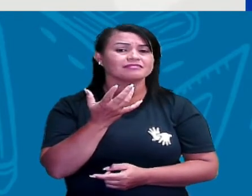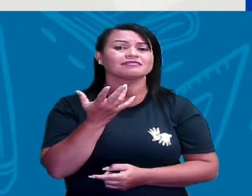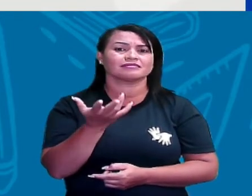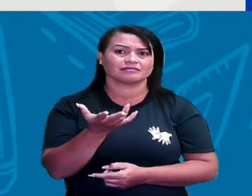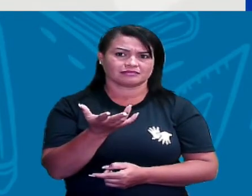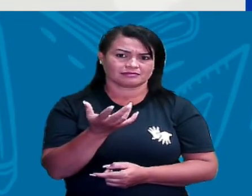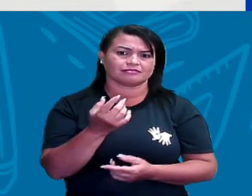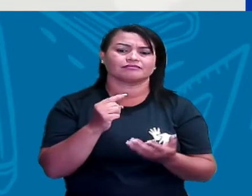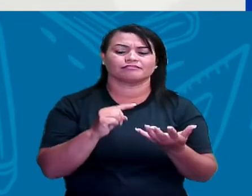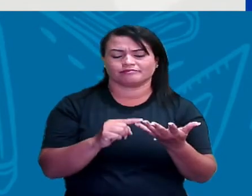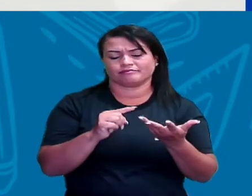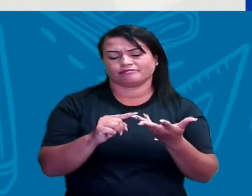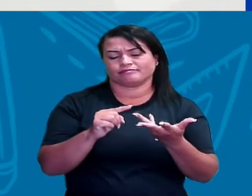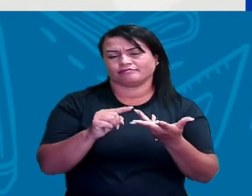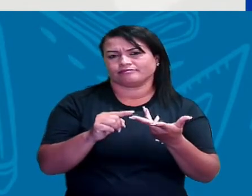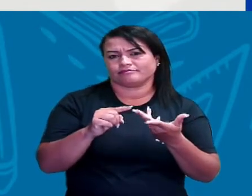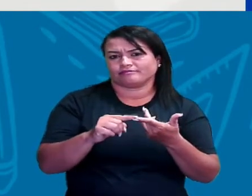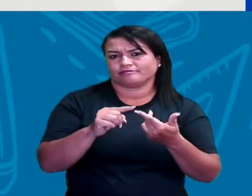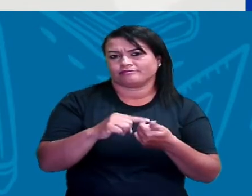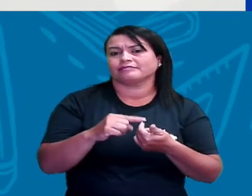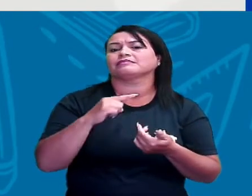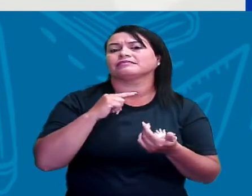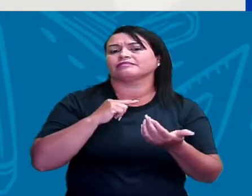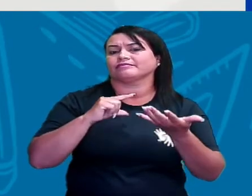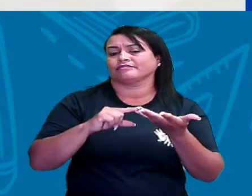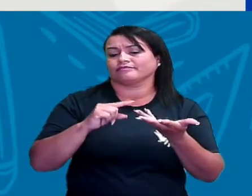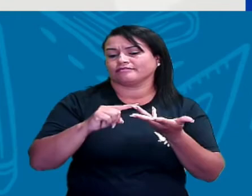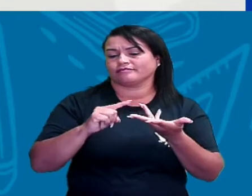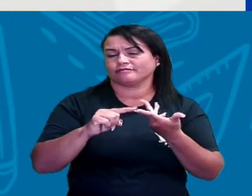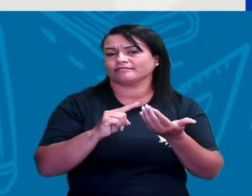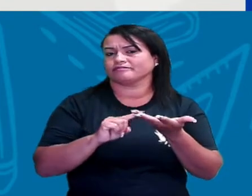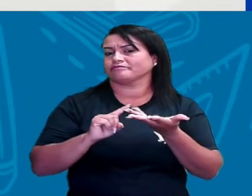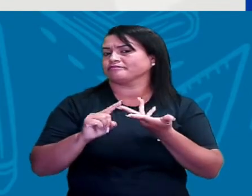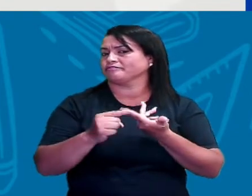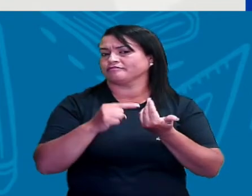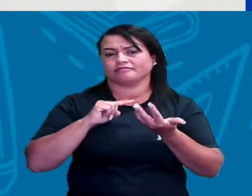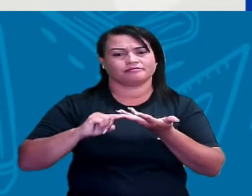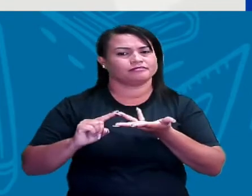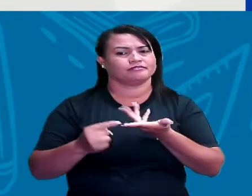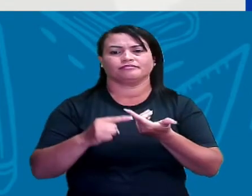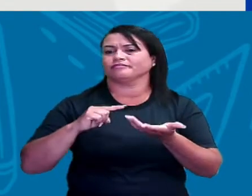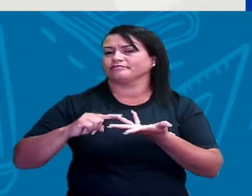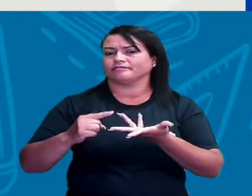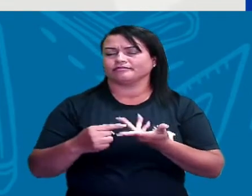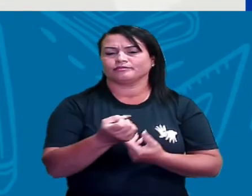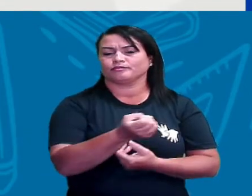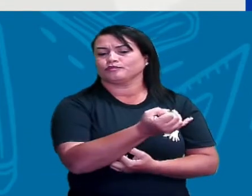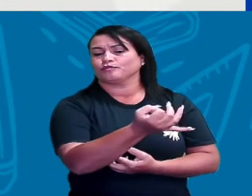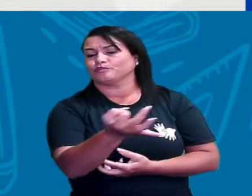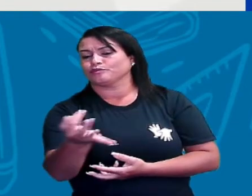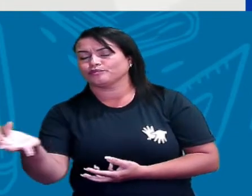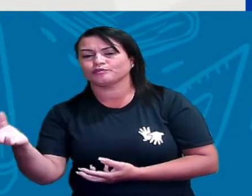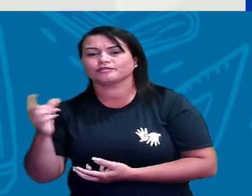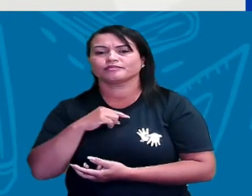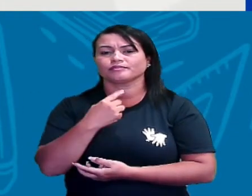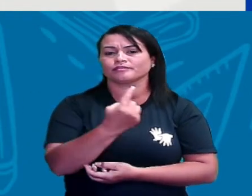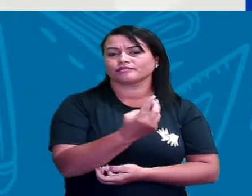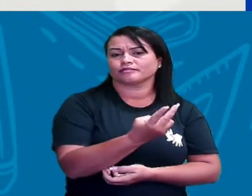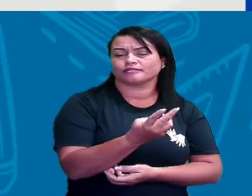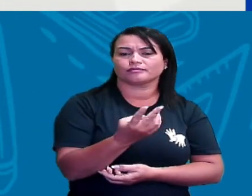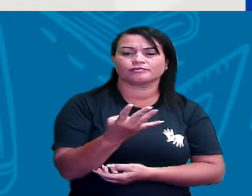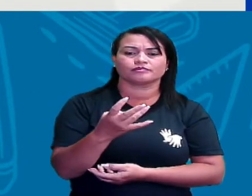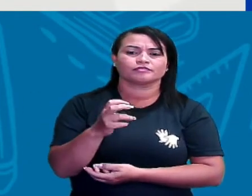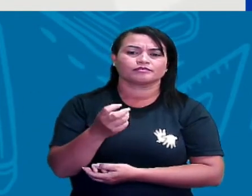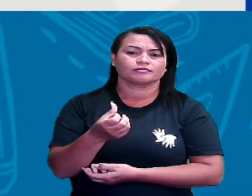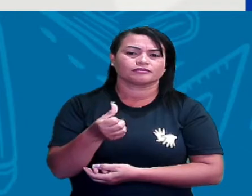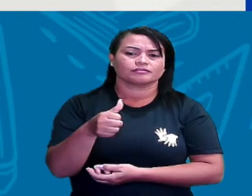gente conta, mais a gente vai contando, né? É sem fim os nossos números, né? 1, 2, 3, 4,